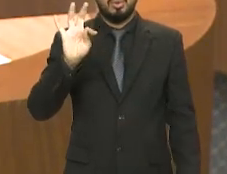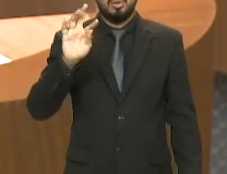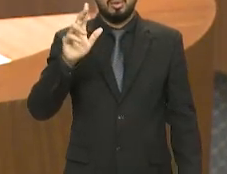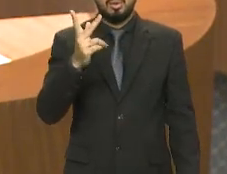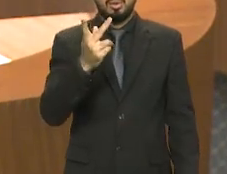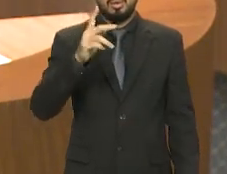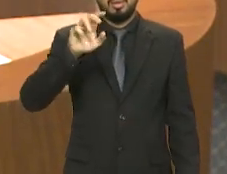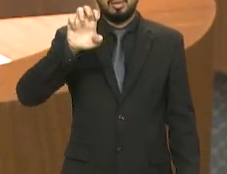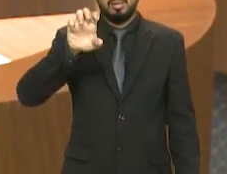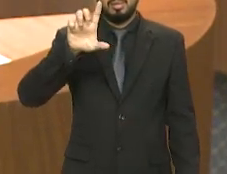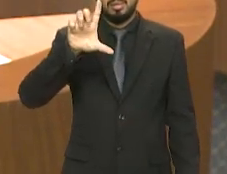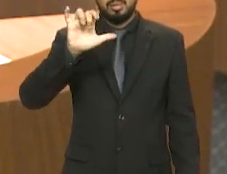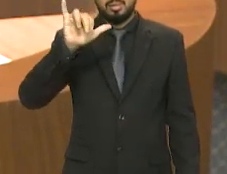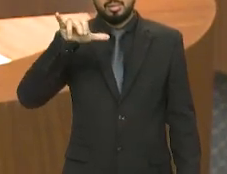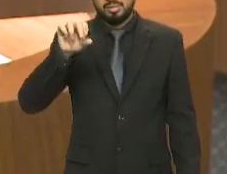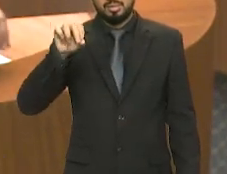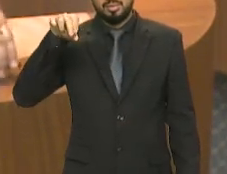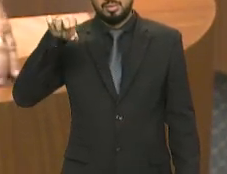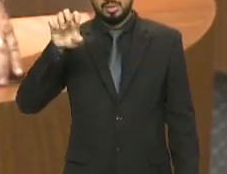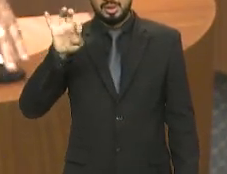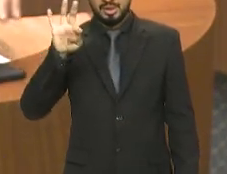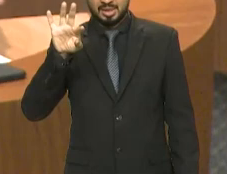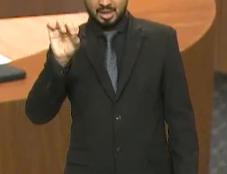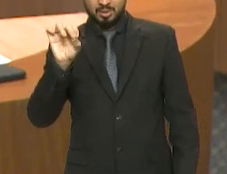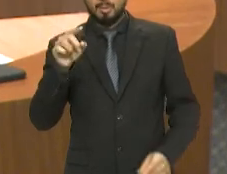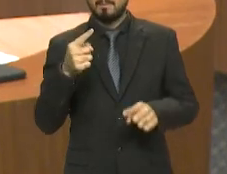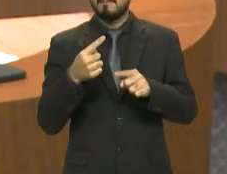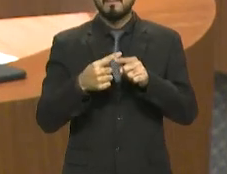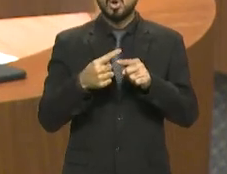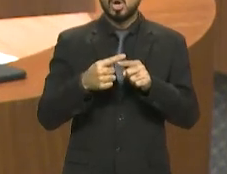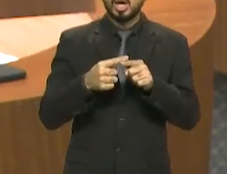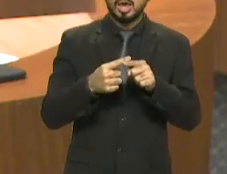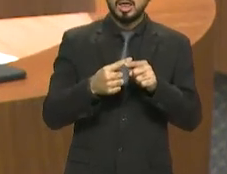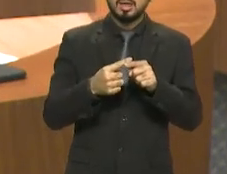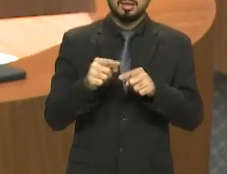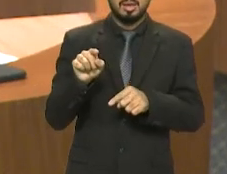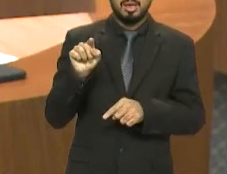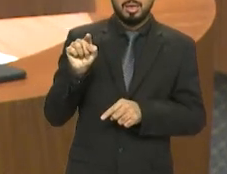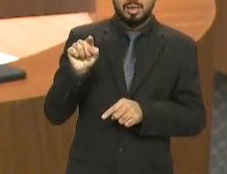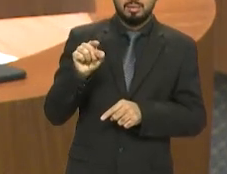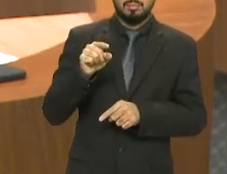pela sua coragem, pela sua determinação.